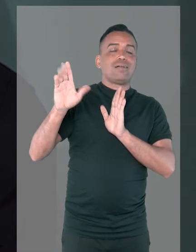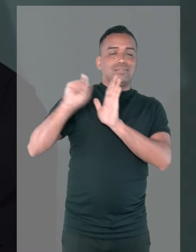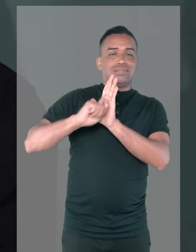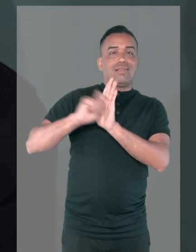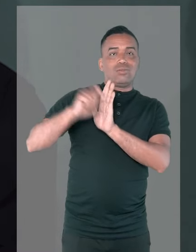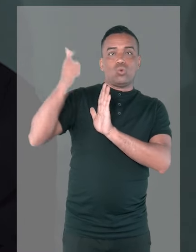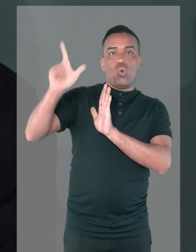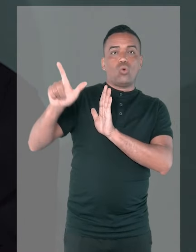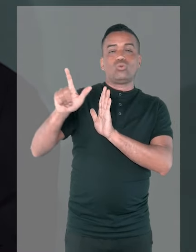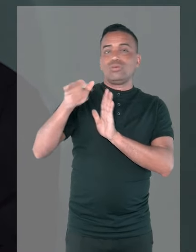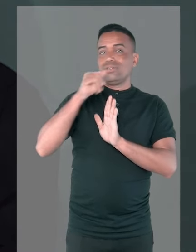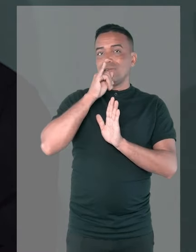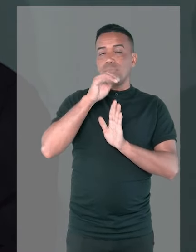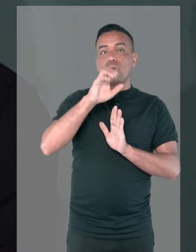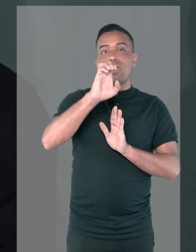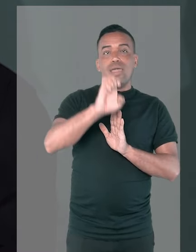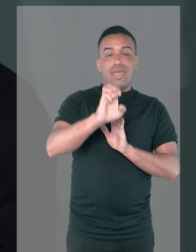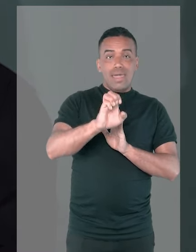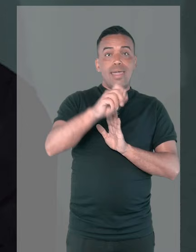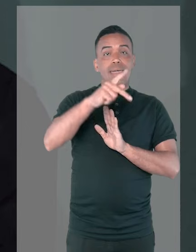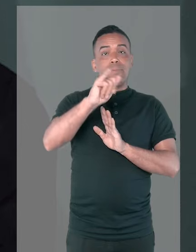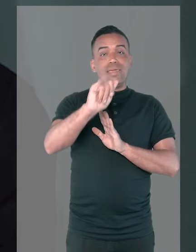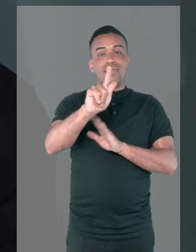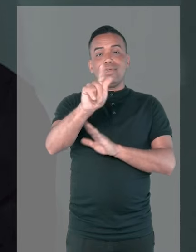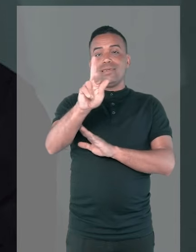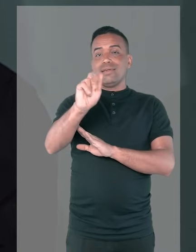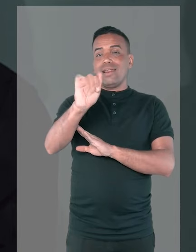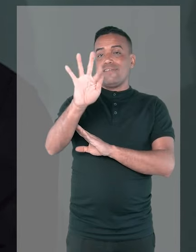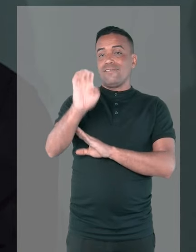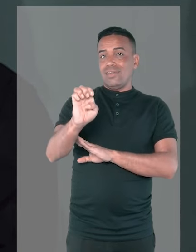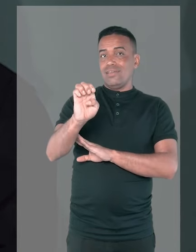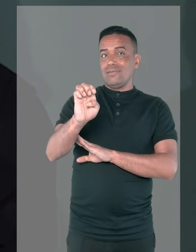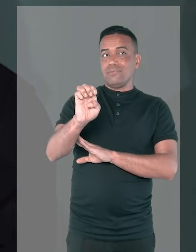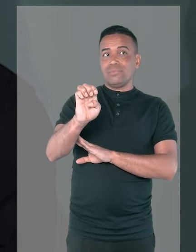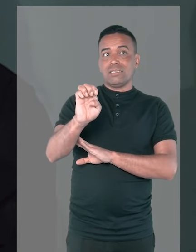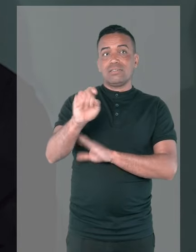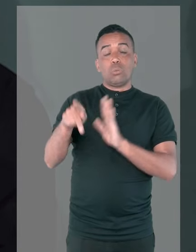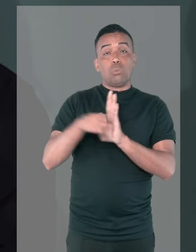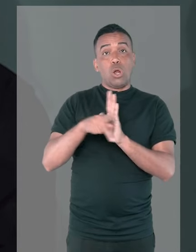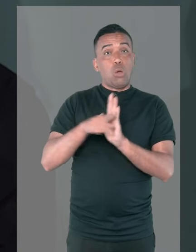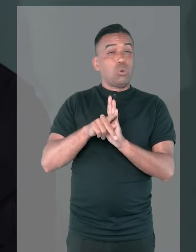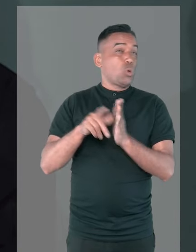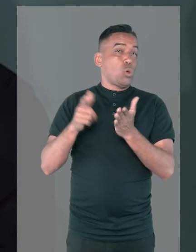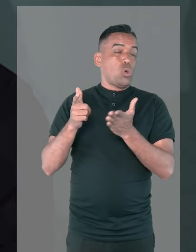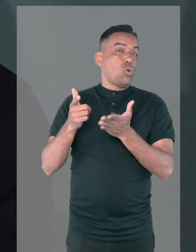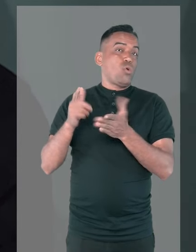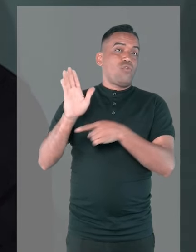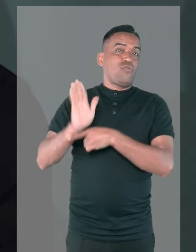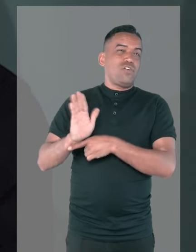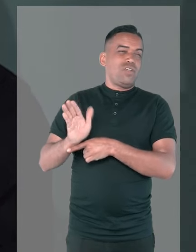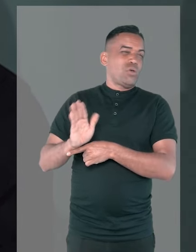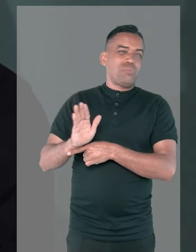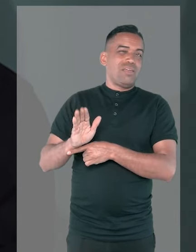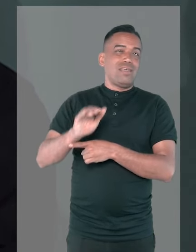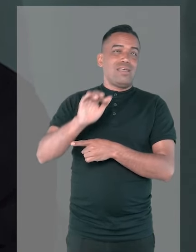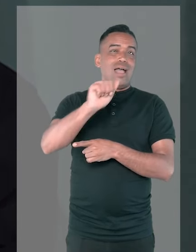você mencionou, que é uma epígrafe, na realidade, e é um diálogo retirado do Alphaville, né, o filme do Jean-Luc